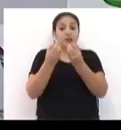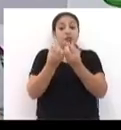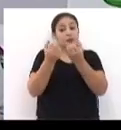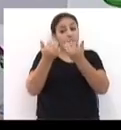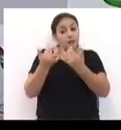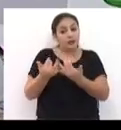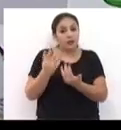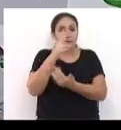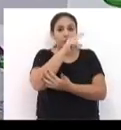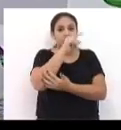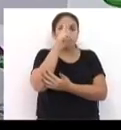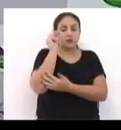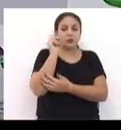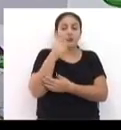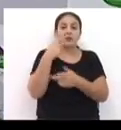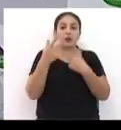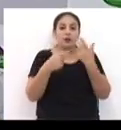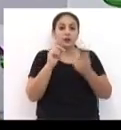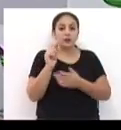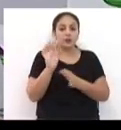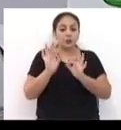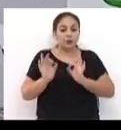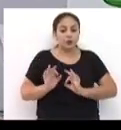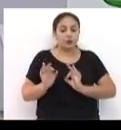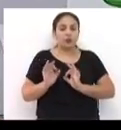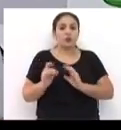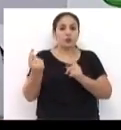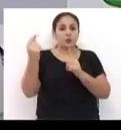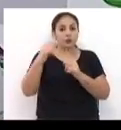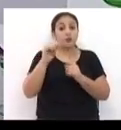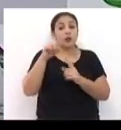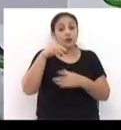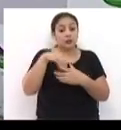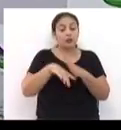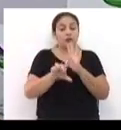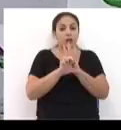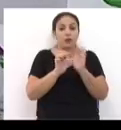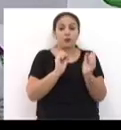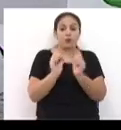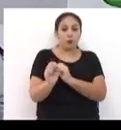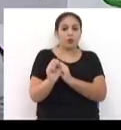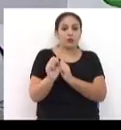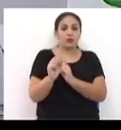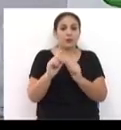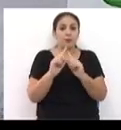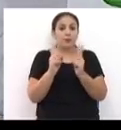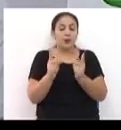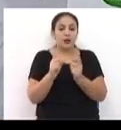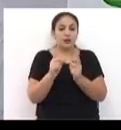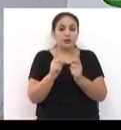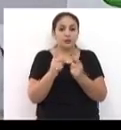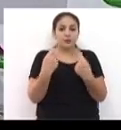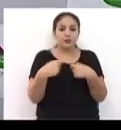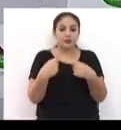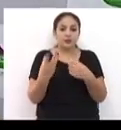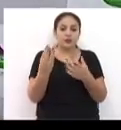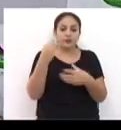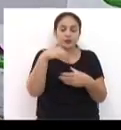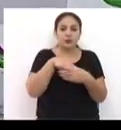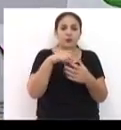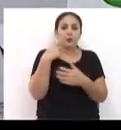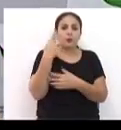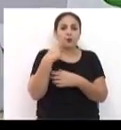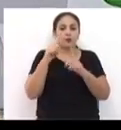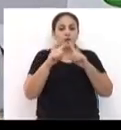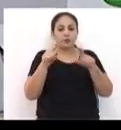sensibilizar o executivo, haja vista que o projeto alcançado, ele é legal, ele é viável, basta a implementação de uma política